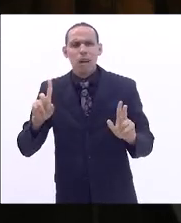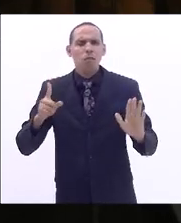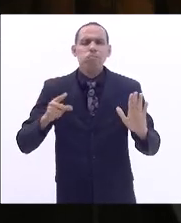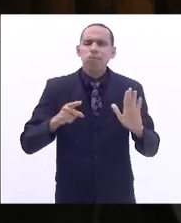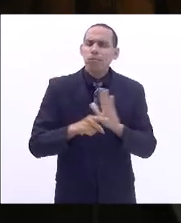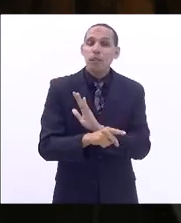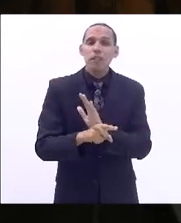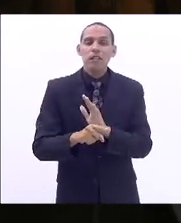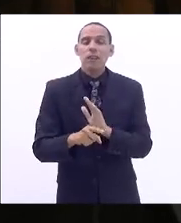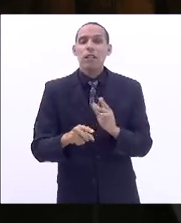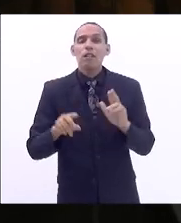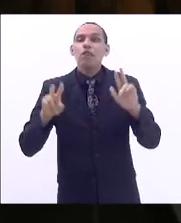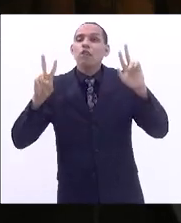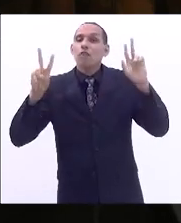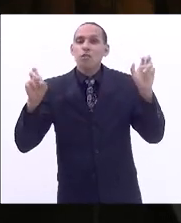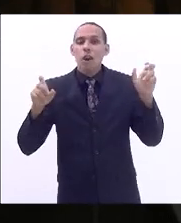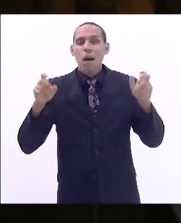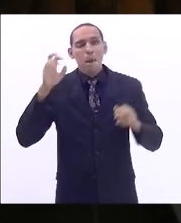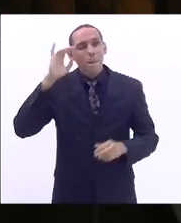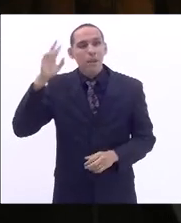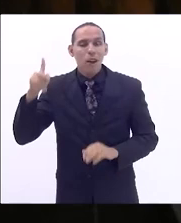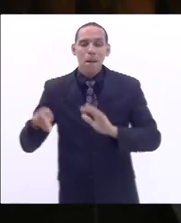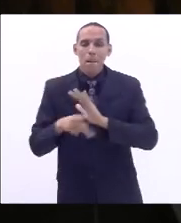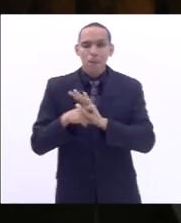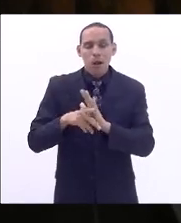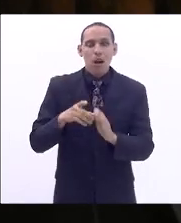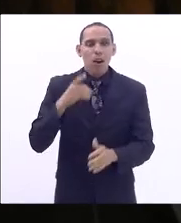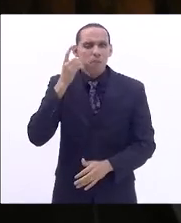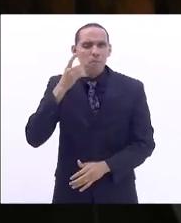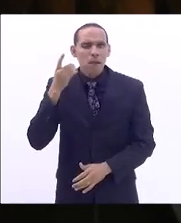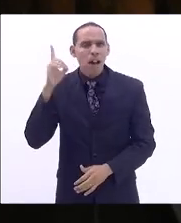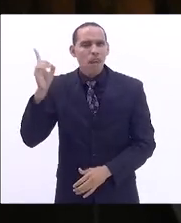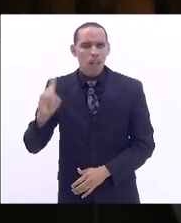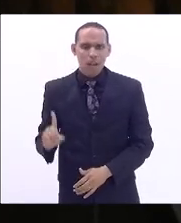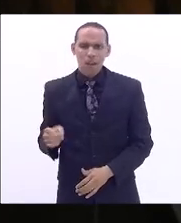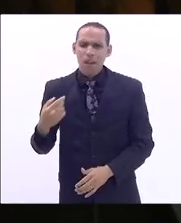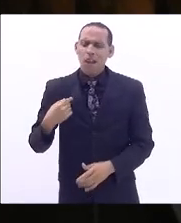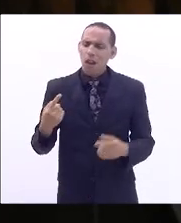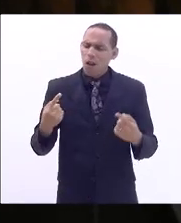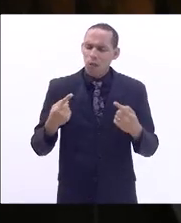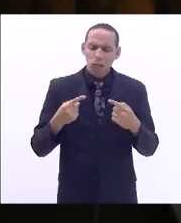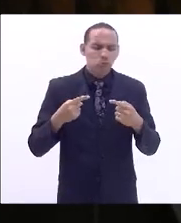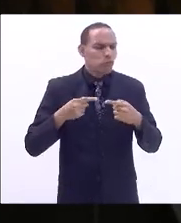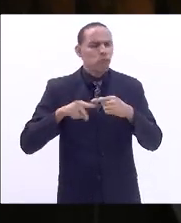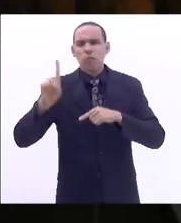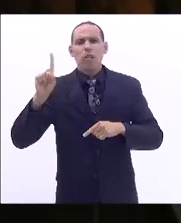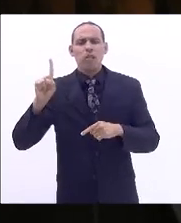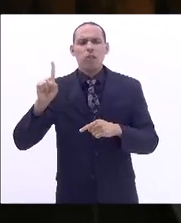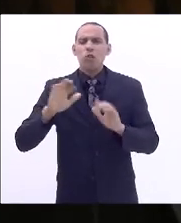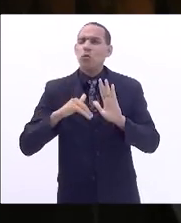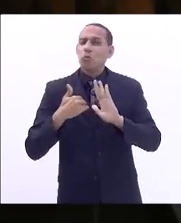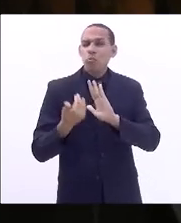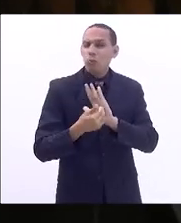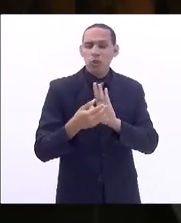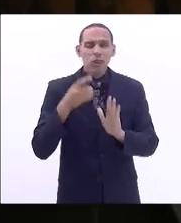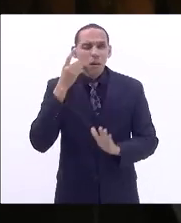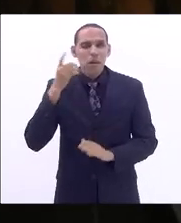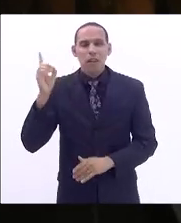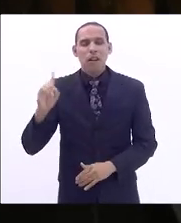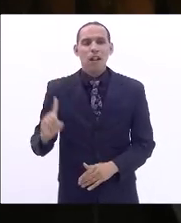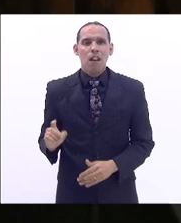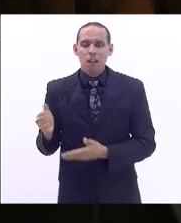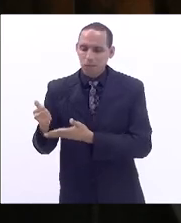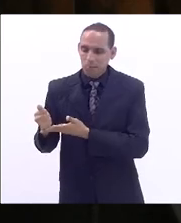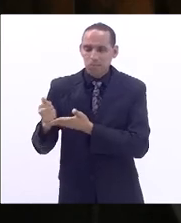de todos os pensamentos da deputada dele Monteiro o esporte do conveniência Deputado Valdete de tudo que Deputado André